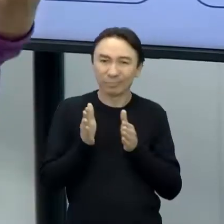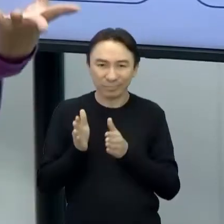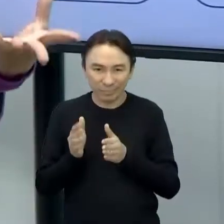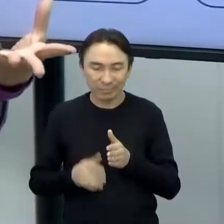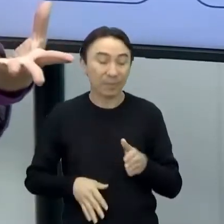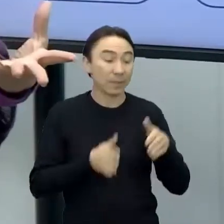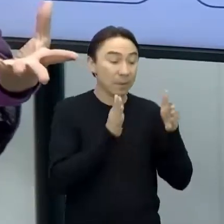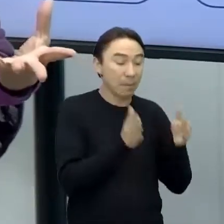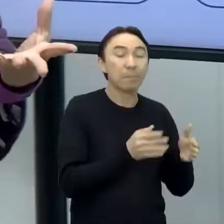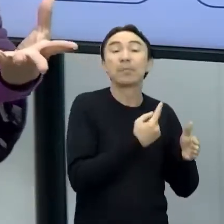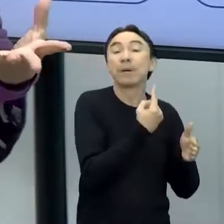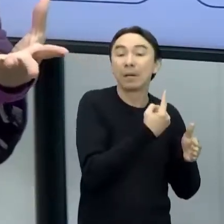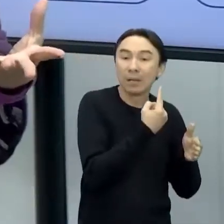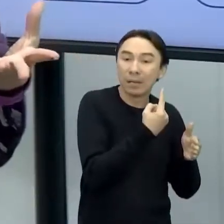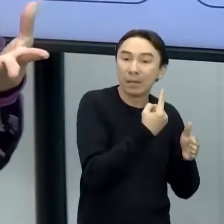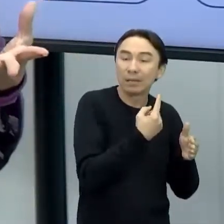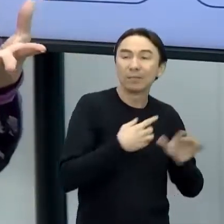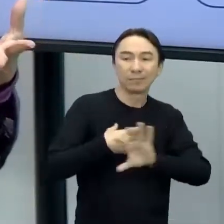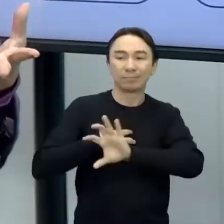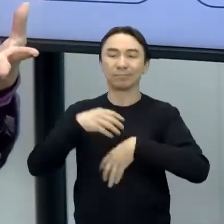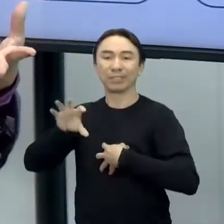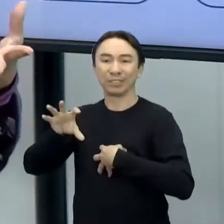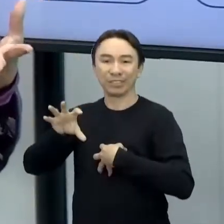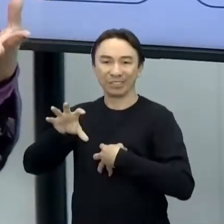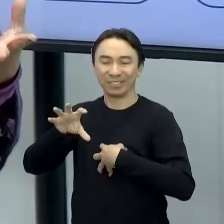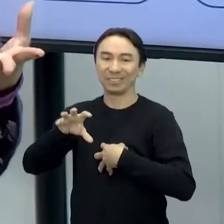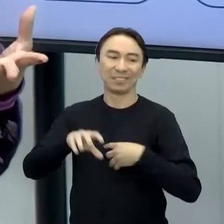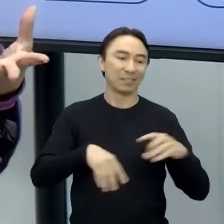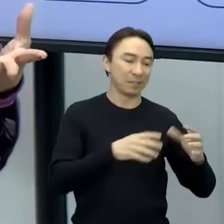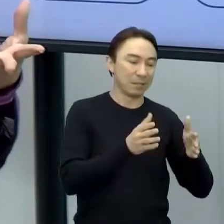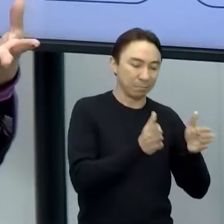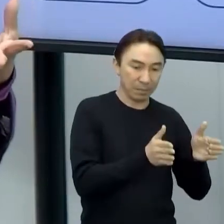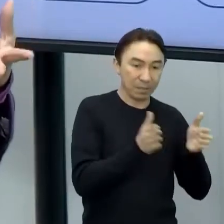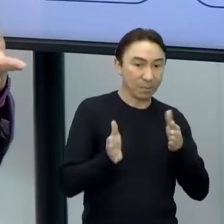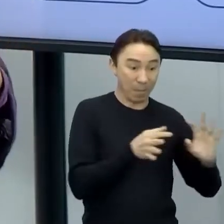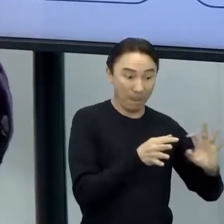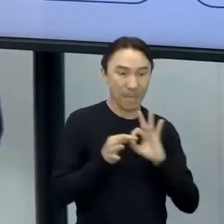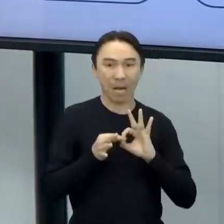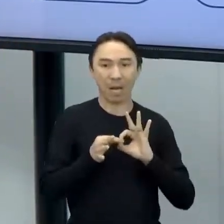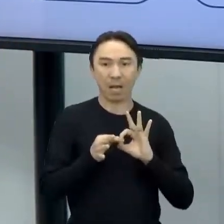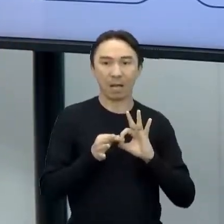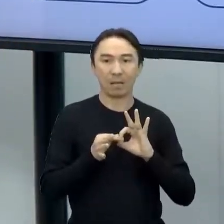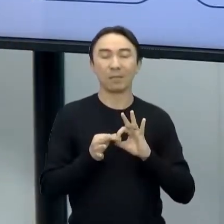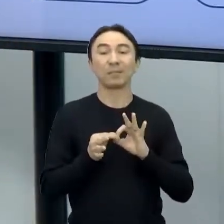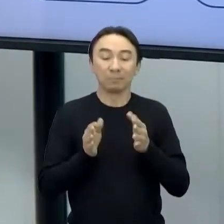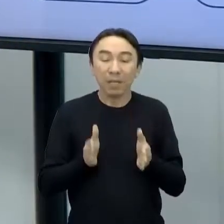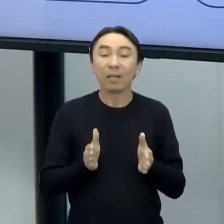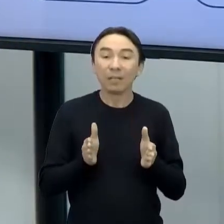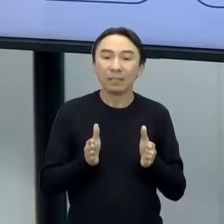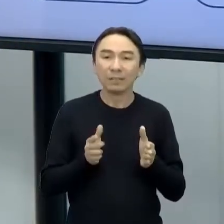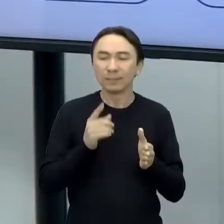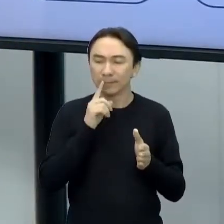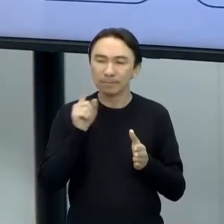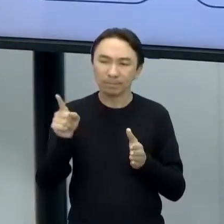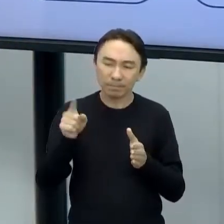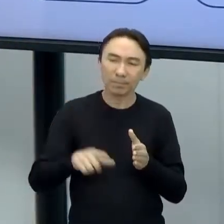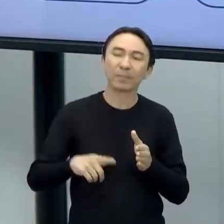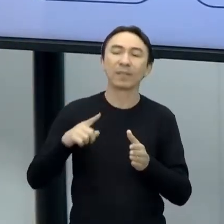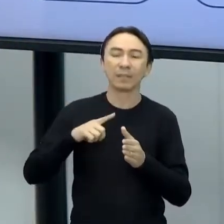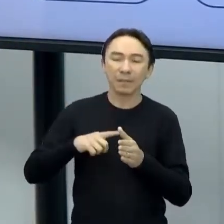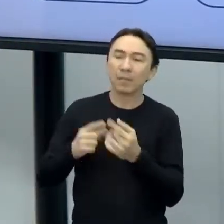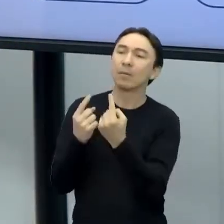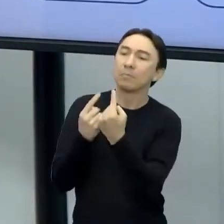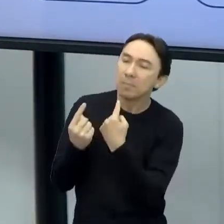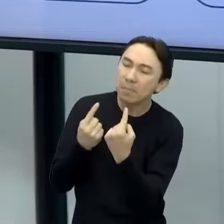ter a empatia com aquela pessoa a qual eu estou pensando em criar um protótipo. Eu preciso ter esse contato,